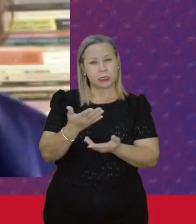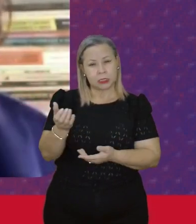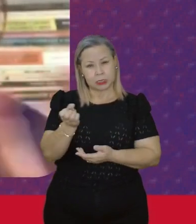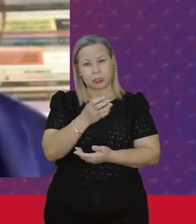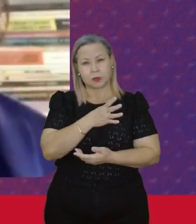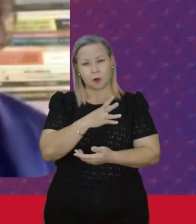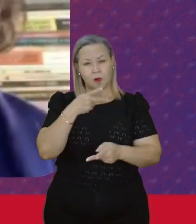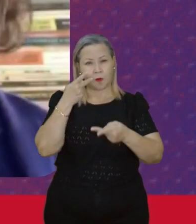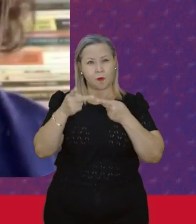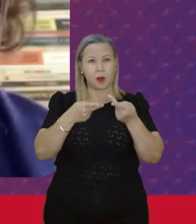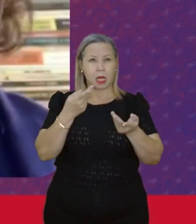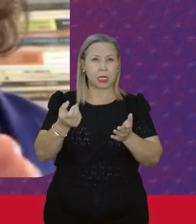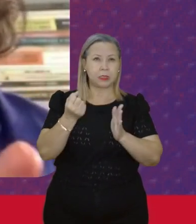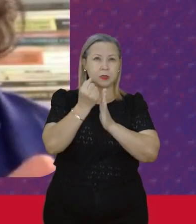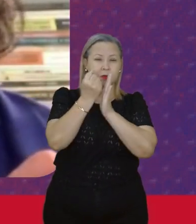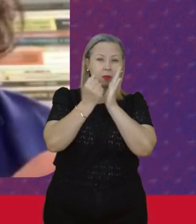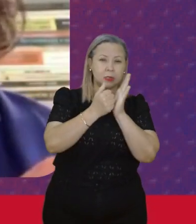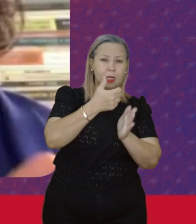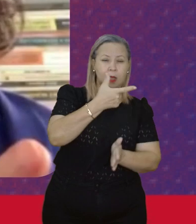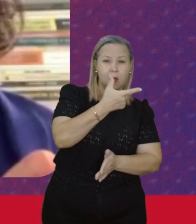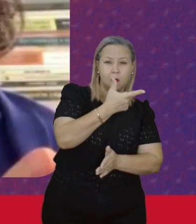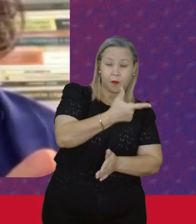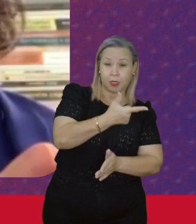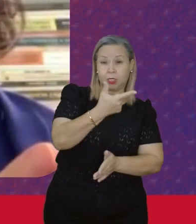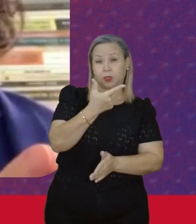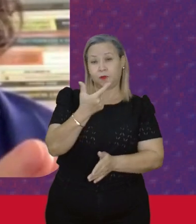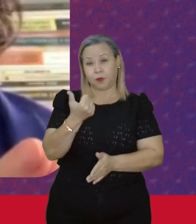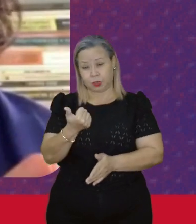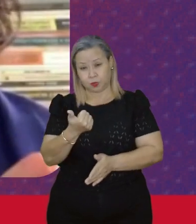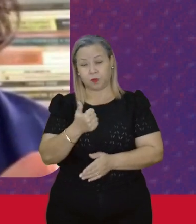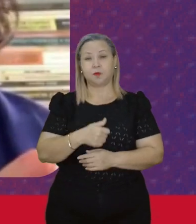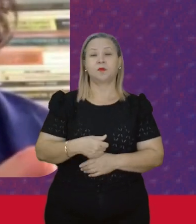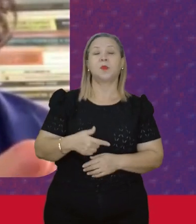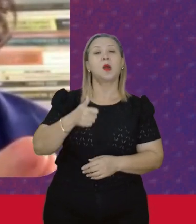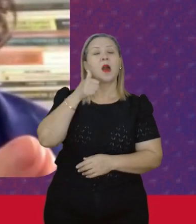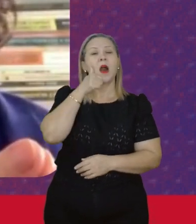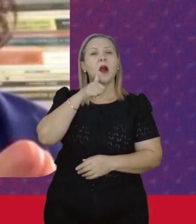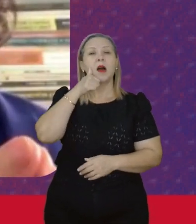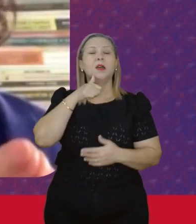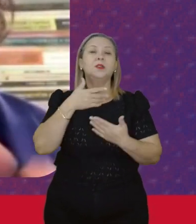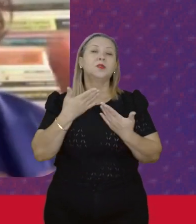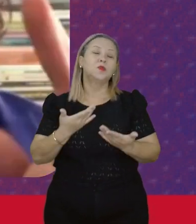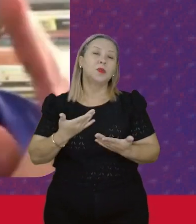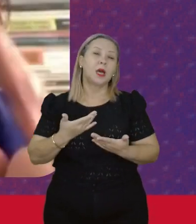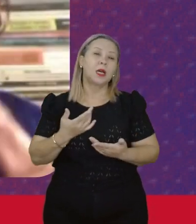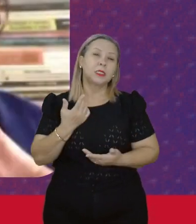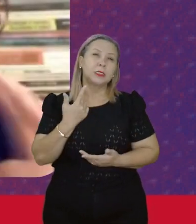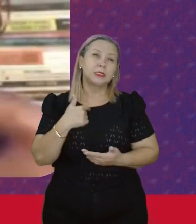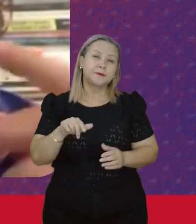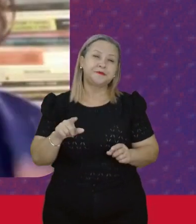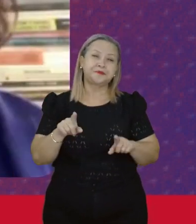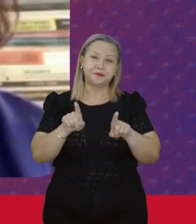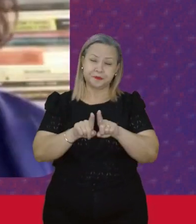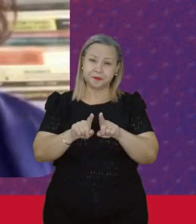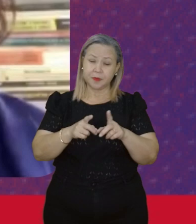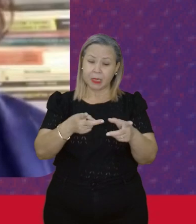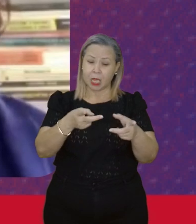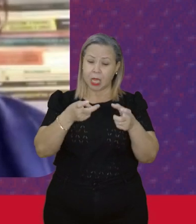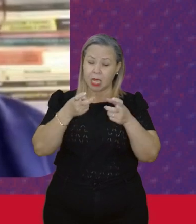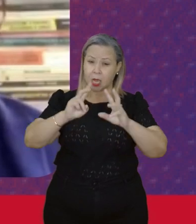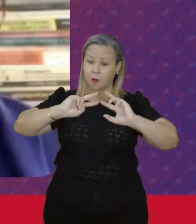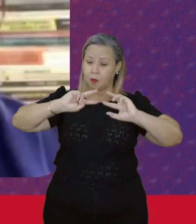aqui do século XX e XXI, as mulheres foram se apercebendo